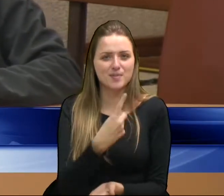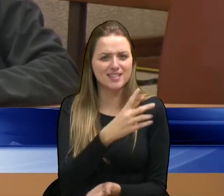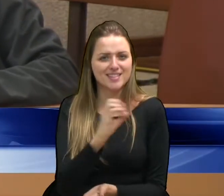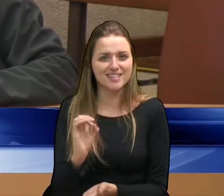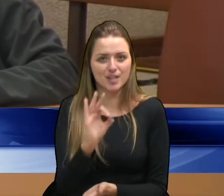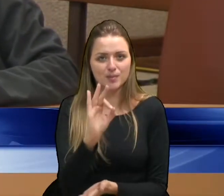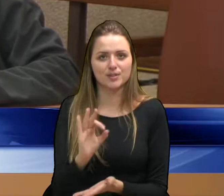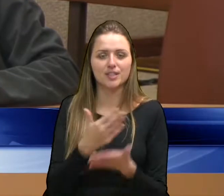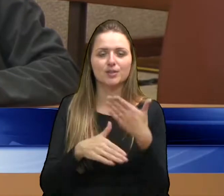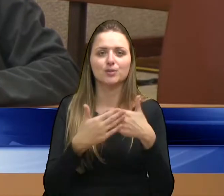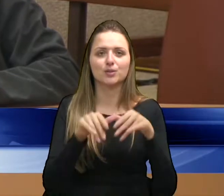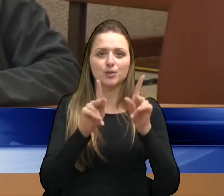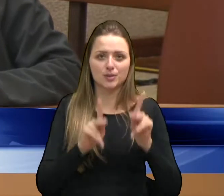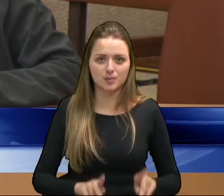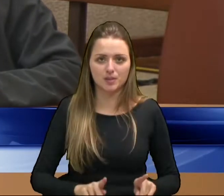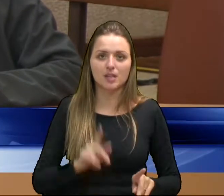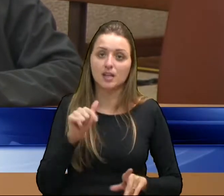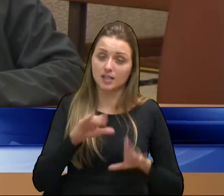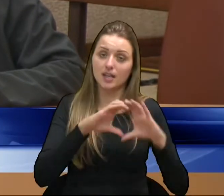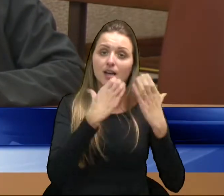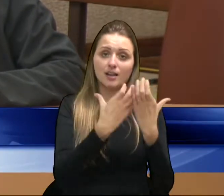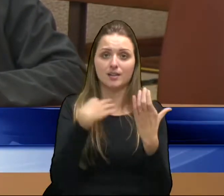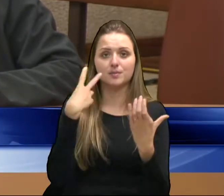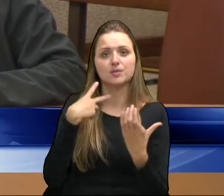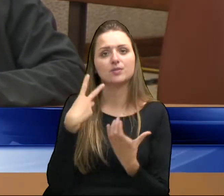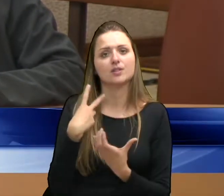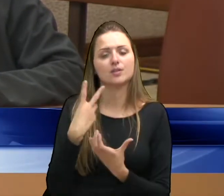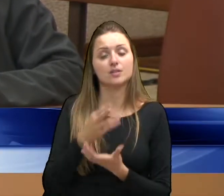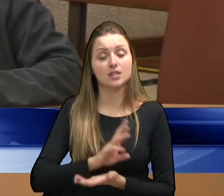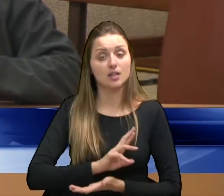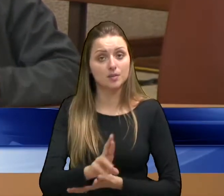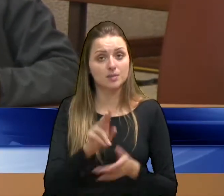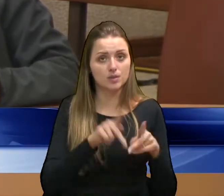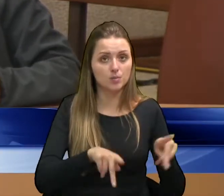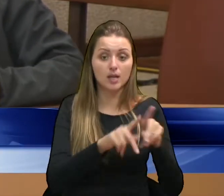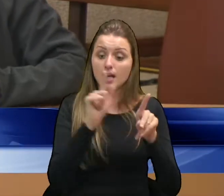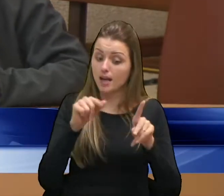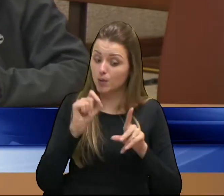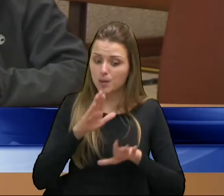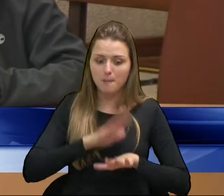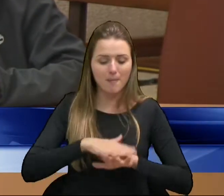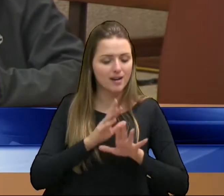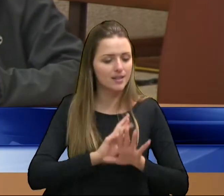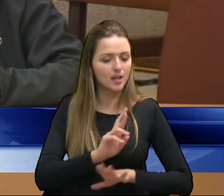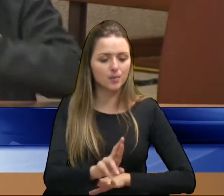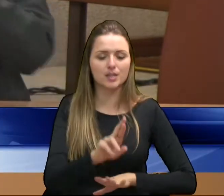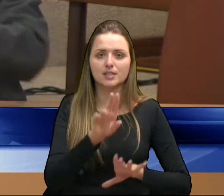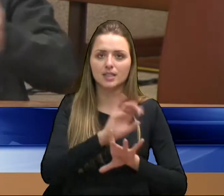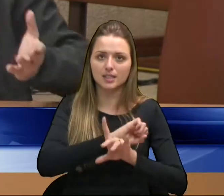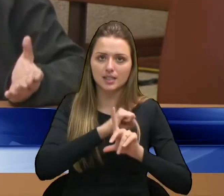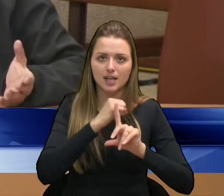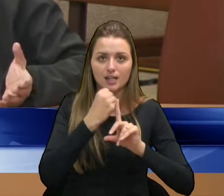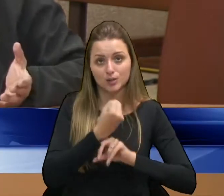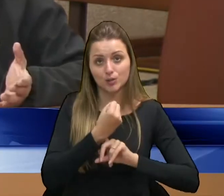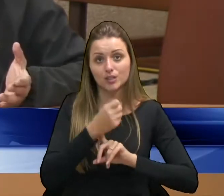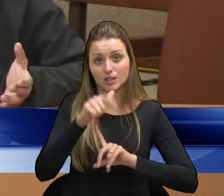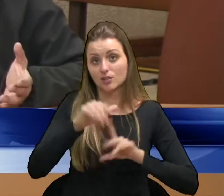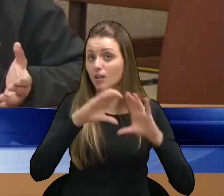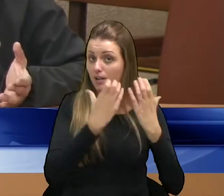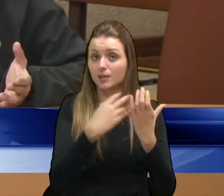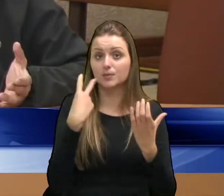da população, que é o poder legislativo, né? É o poder que mais representa a sociedade caxiense, a Câmara de Vereadores de